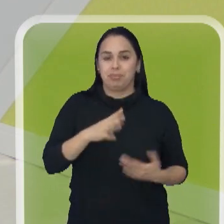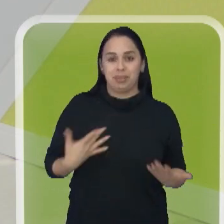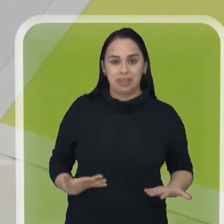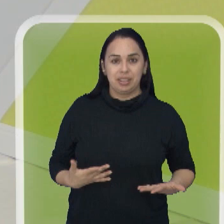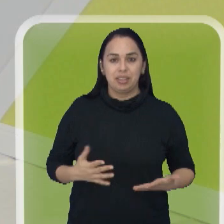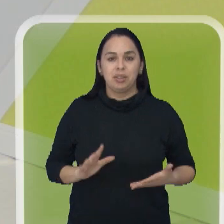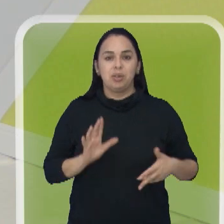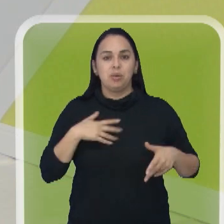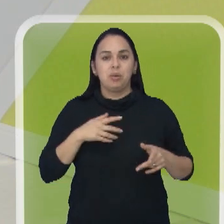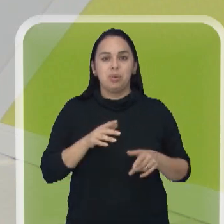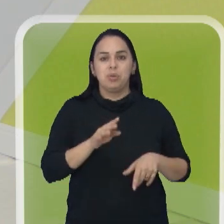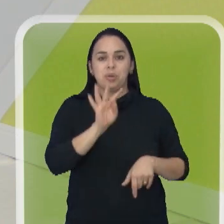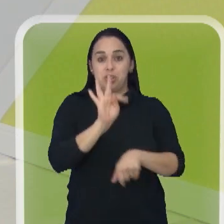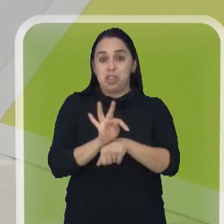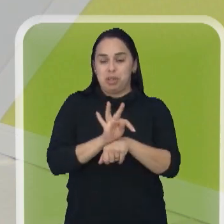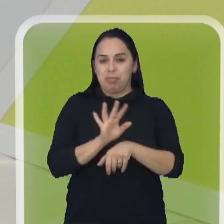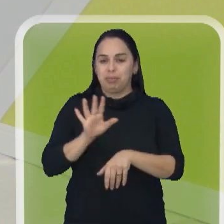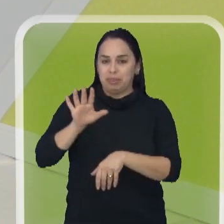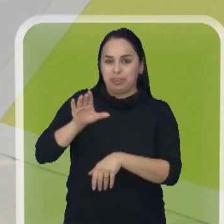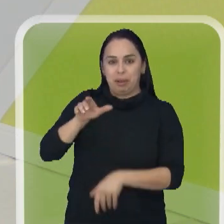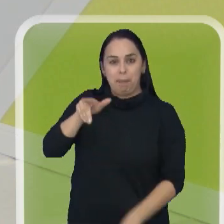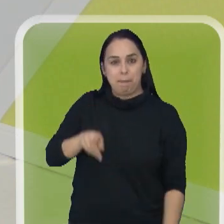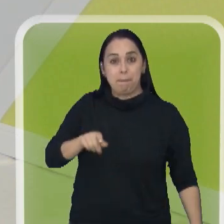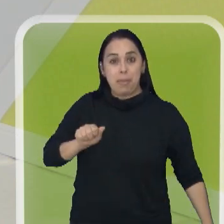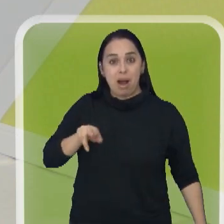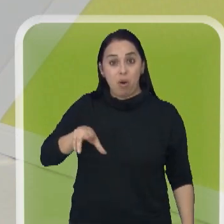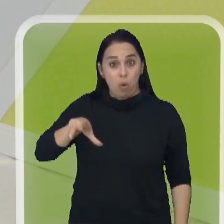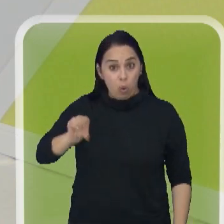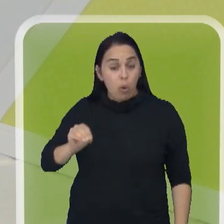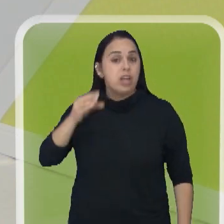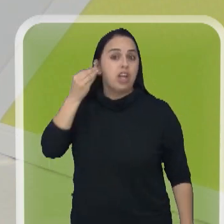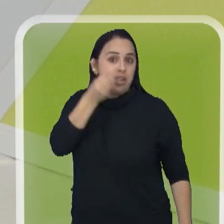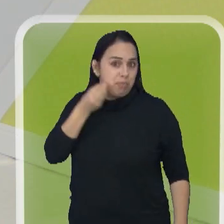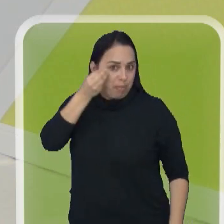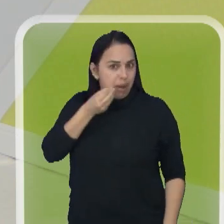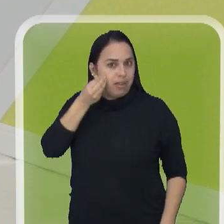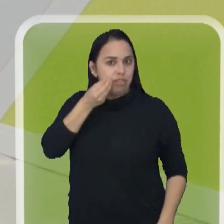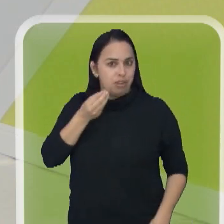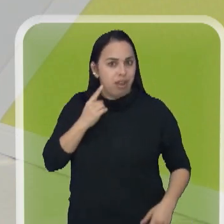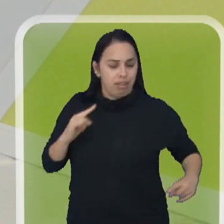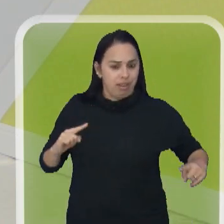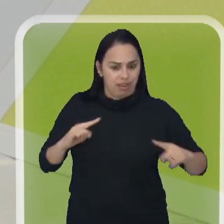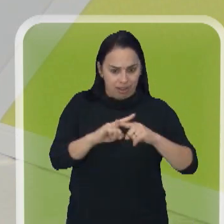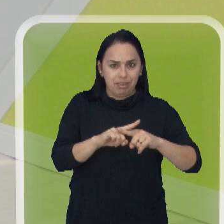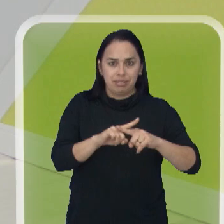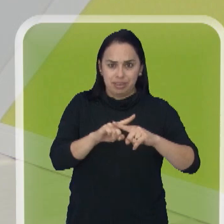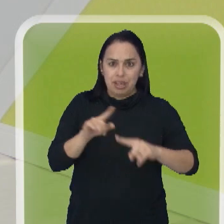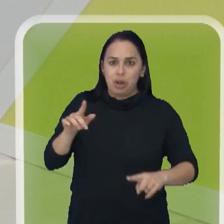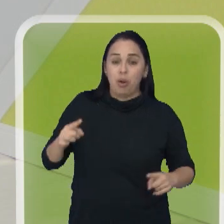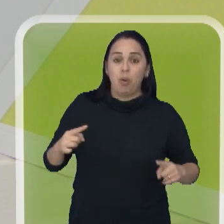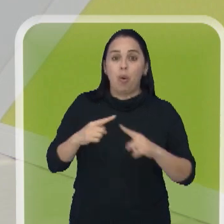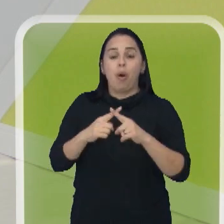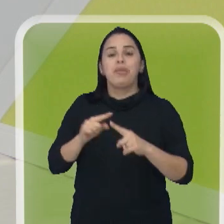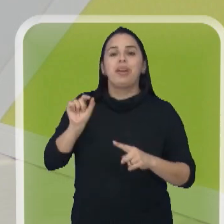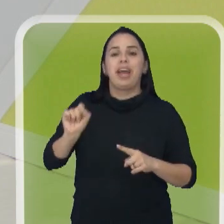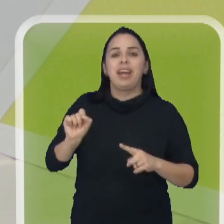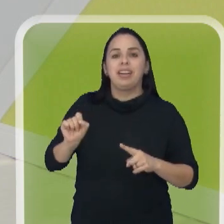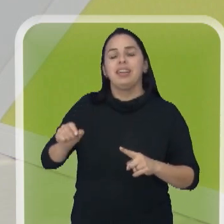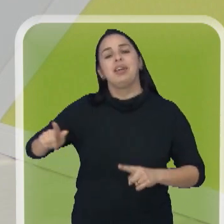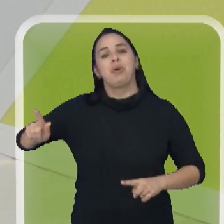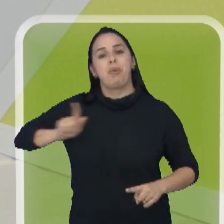time que é comandado pelo experiente treinador Paulo Campos já tem pela frente um clássico regional contra o Mantiqueira